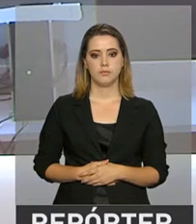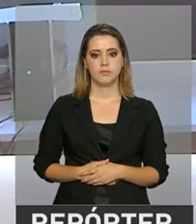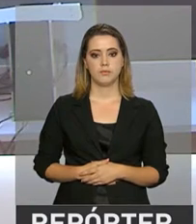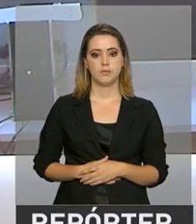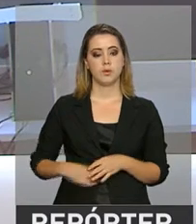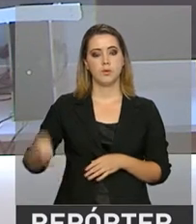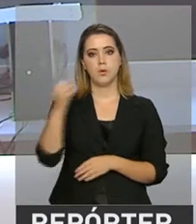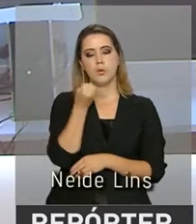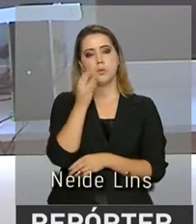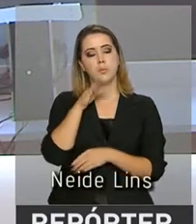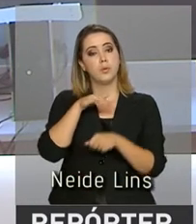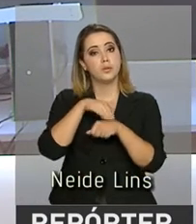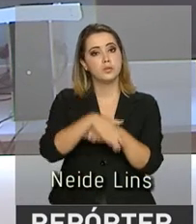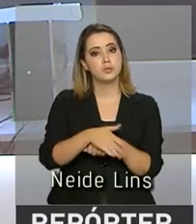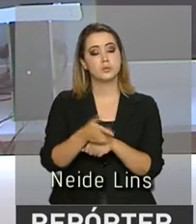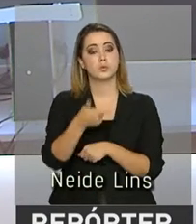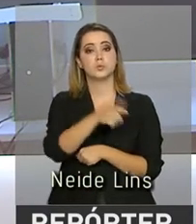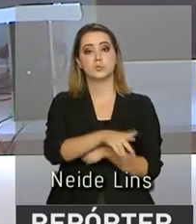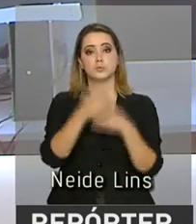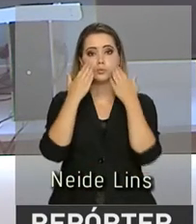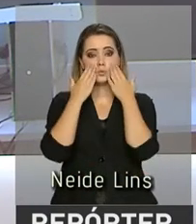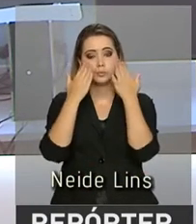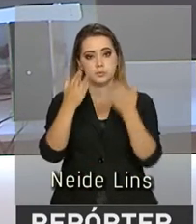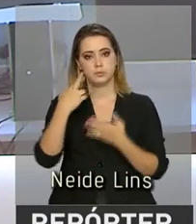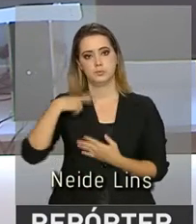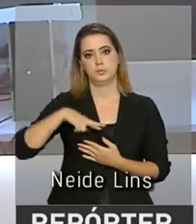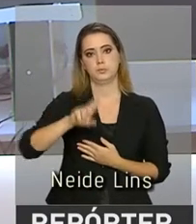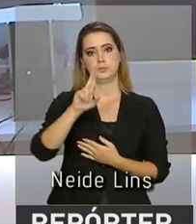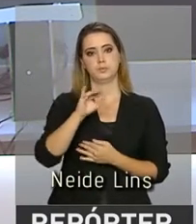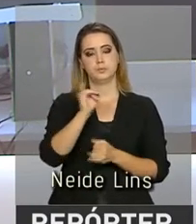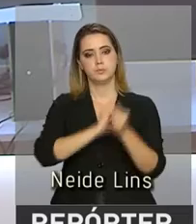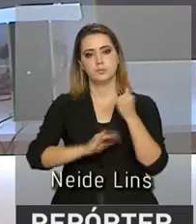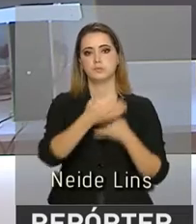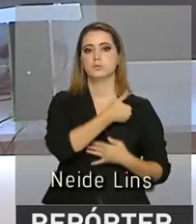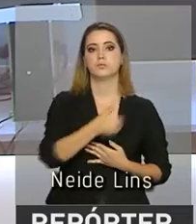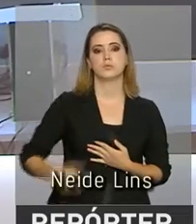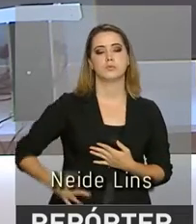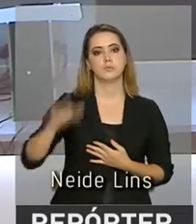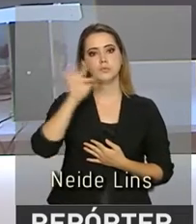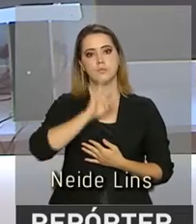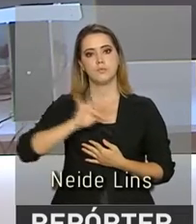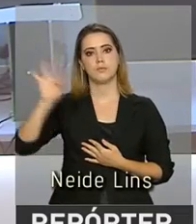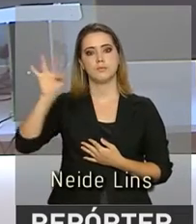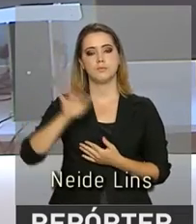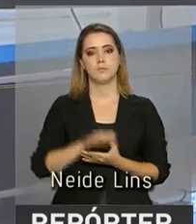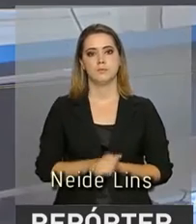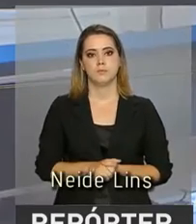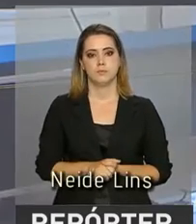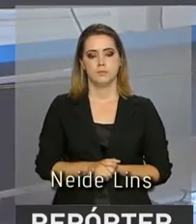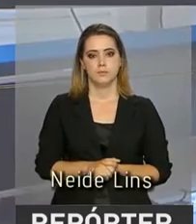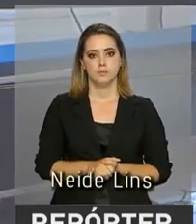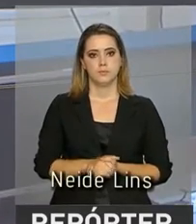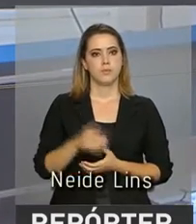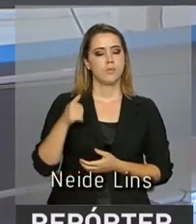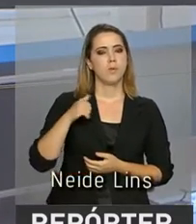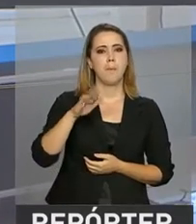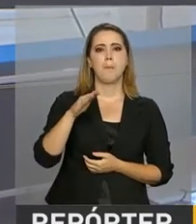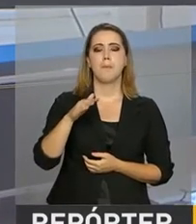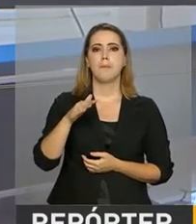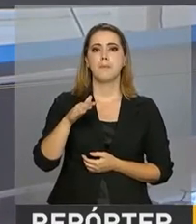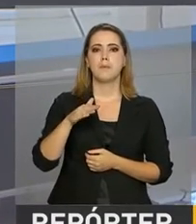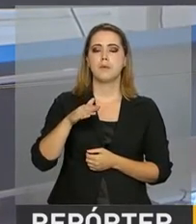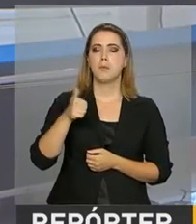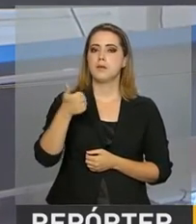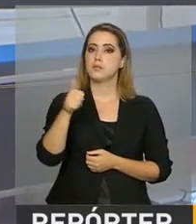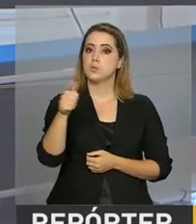olá boa noite no ar mais uma edição do repórter nbr com as notícias do governo federal mas 11 milhões